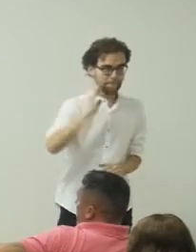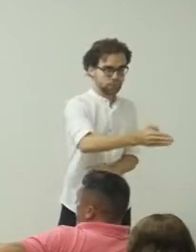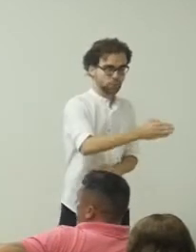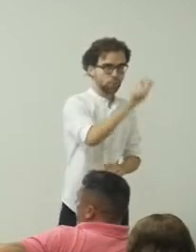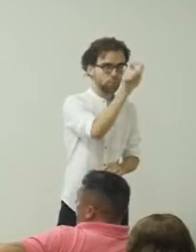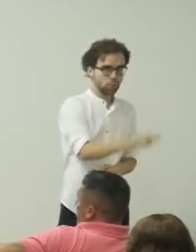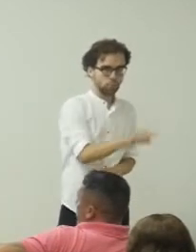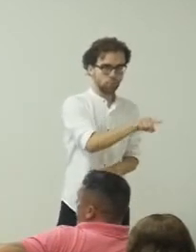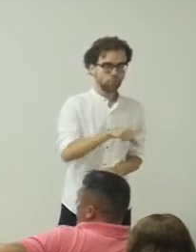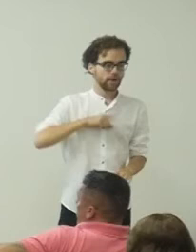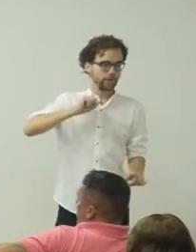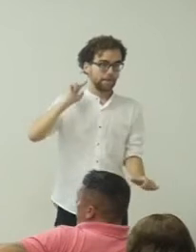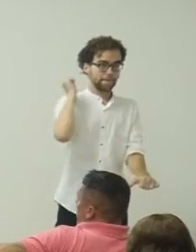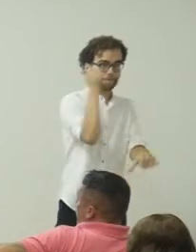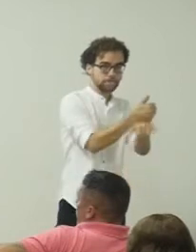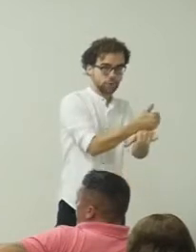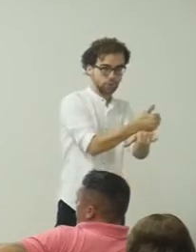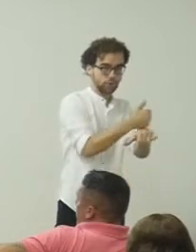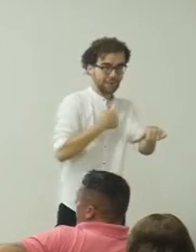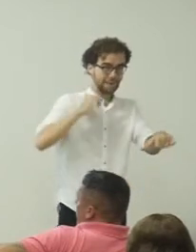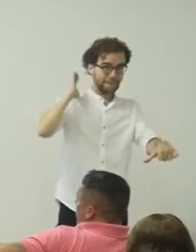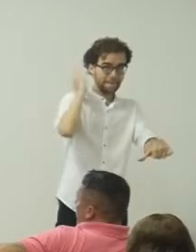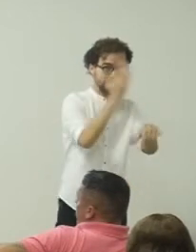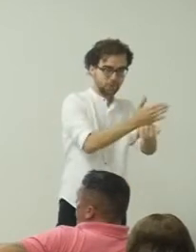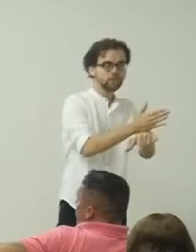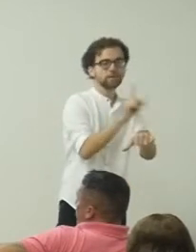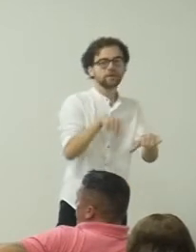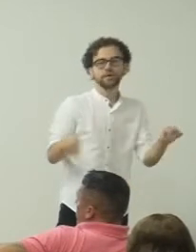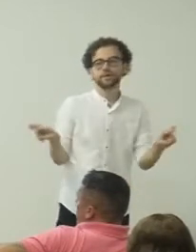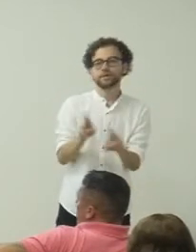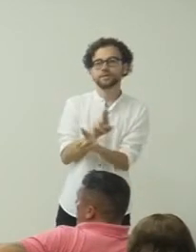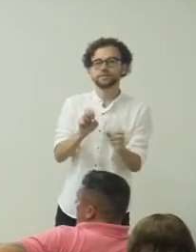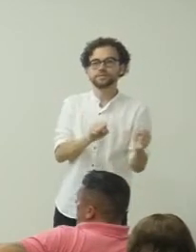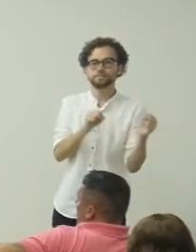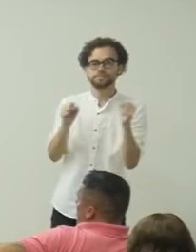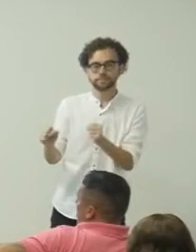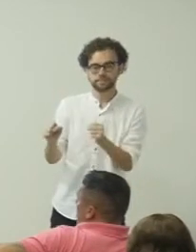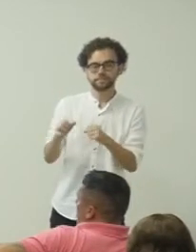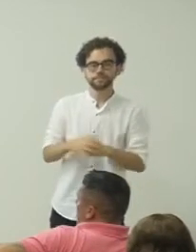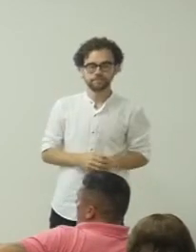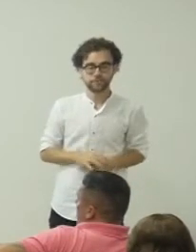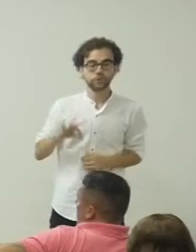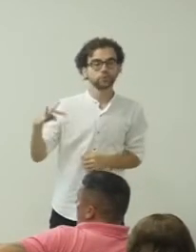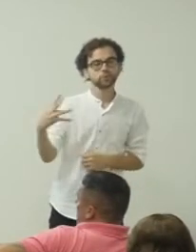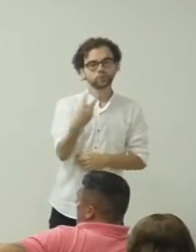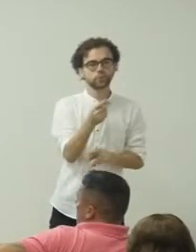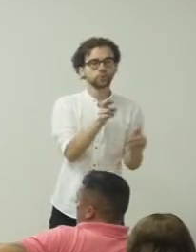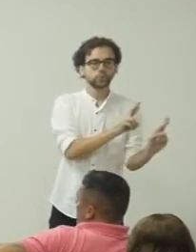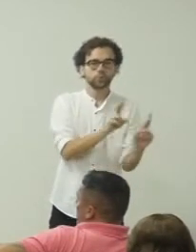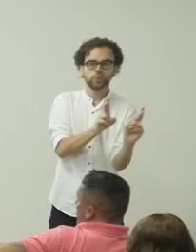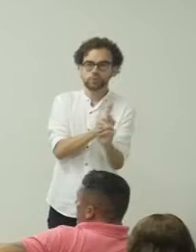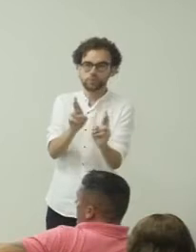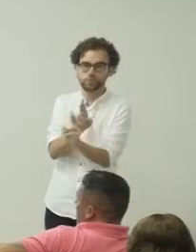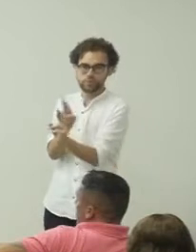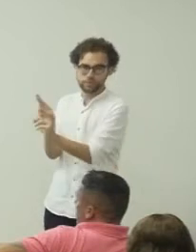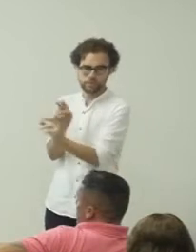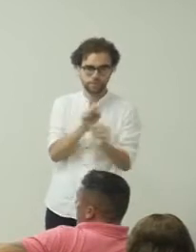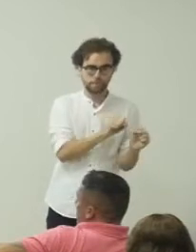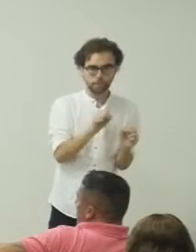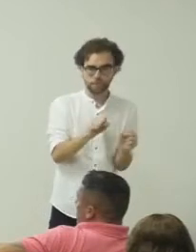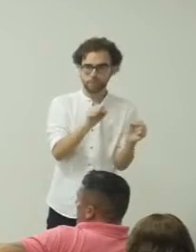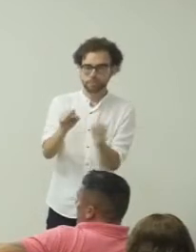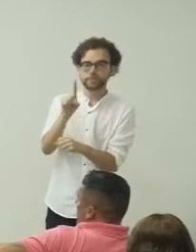colocar a sua vontade sobre a do outro, você está numa relação de poder. Então, todas essas relações de poder também contam